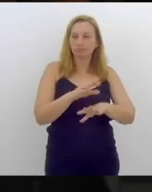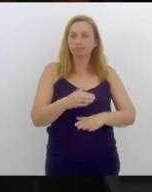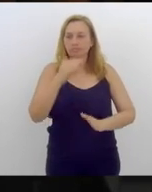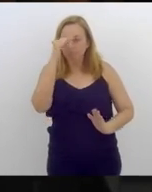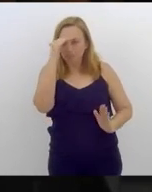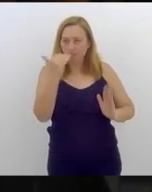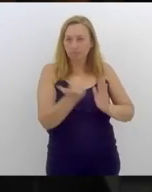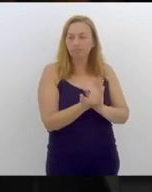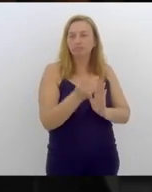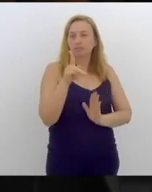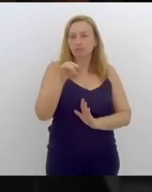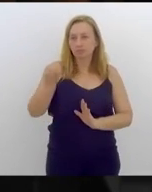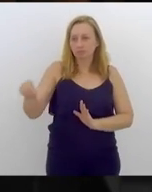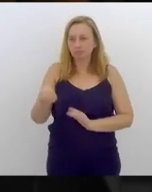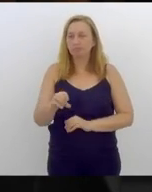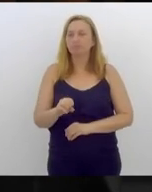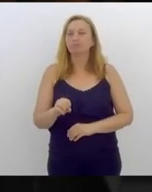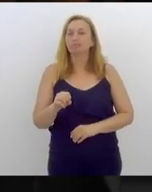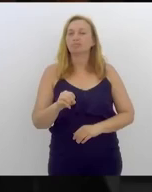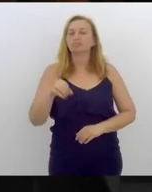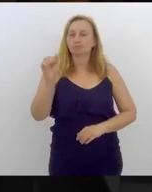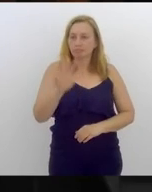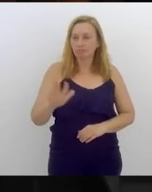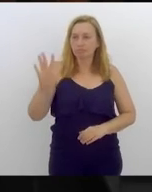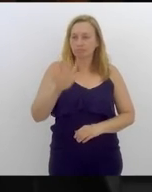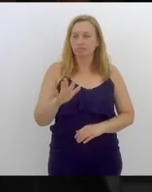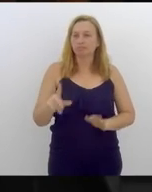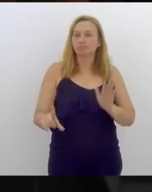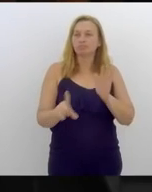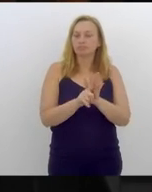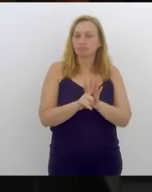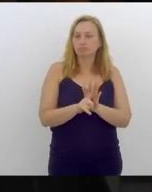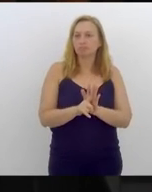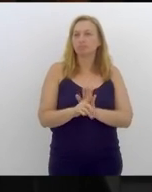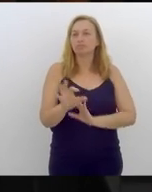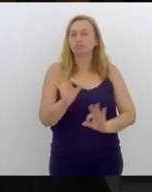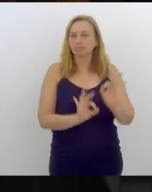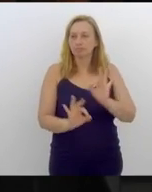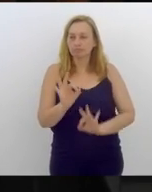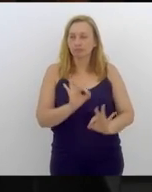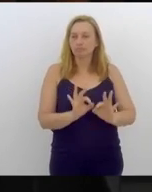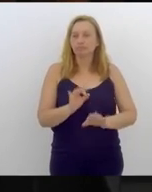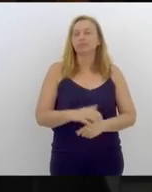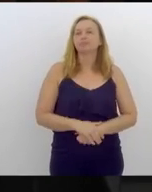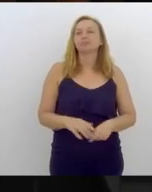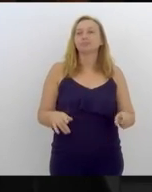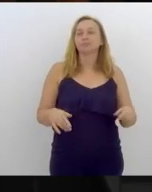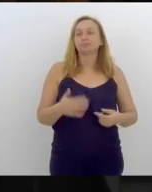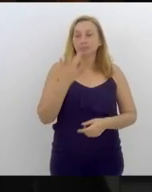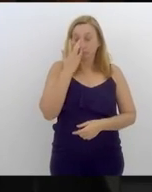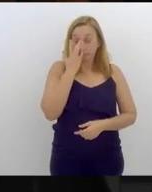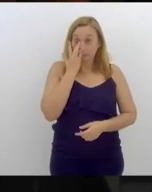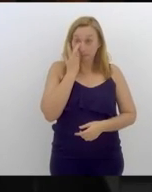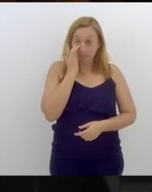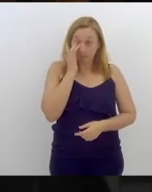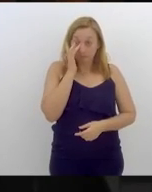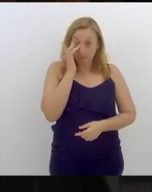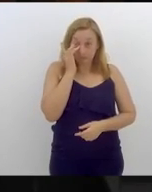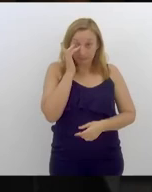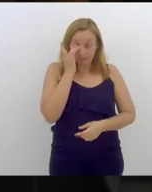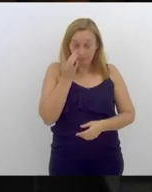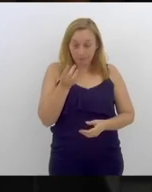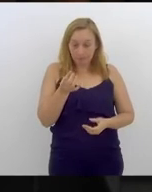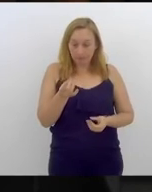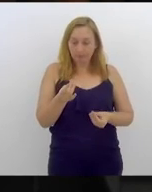cumprimento do piso nacional dos magistério com cumprimento da lei de um texto de planejamento a gente Visa buscar uma educação de qualidade